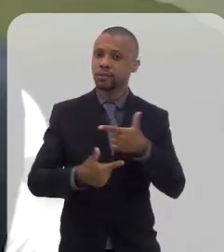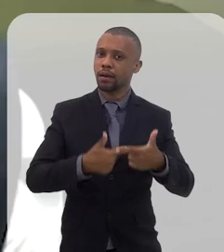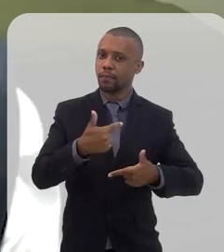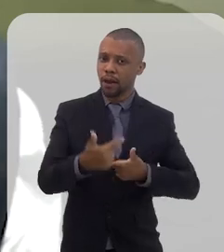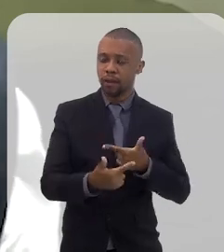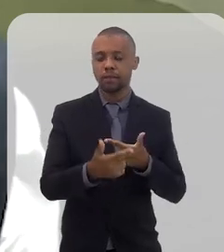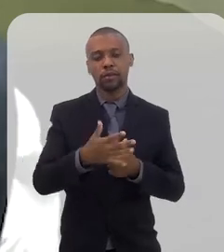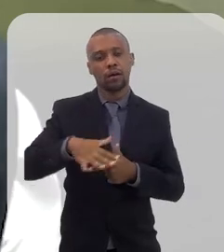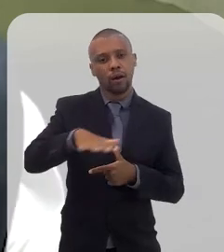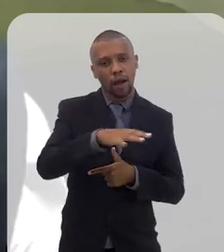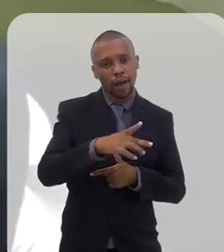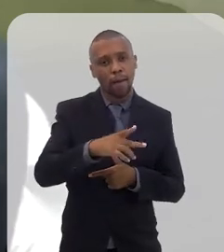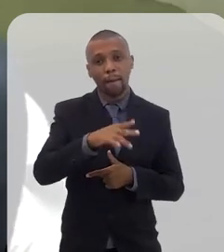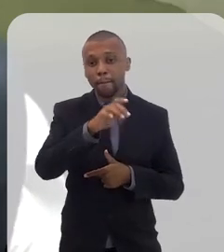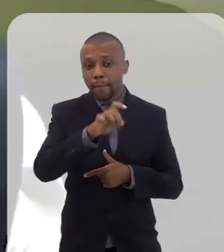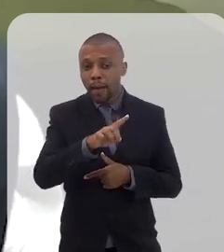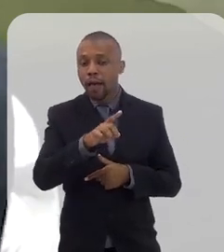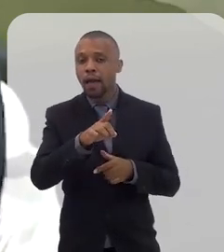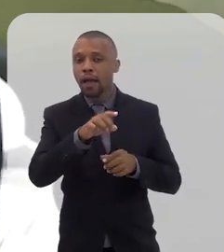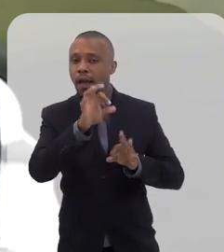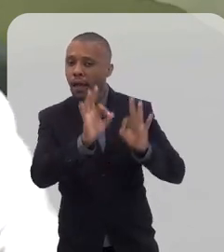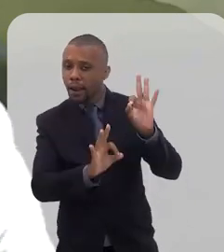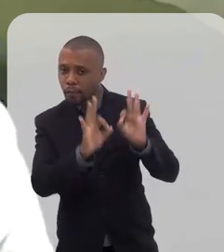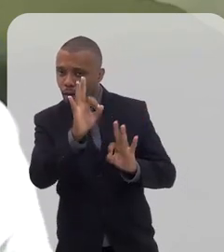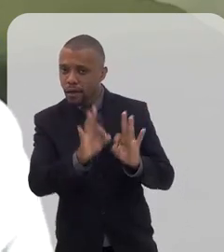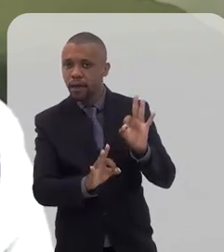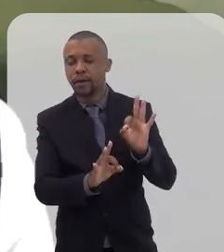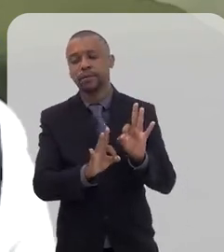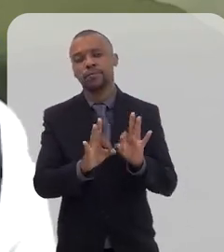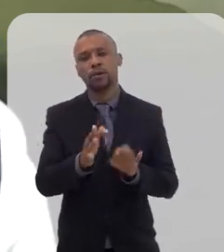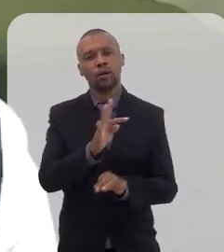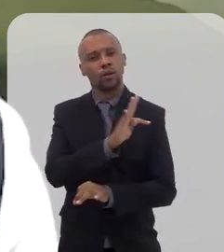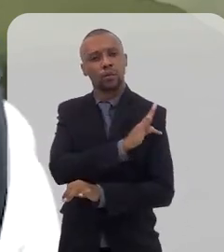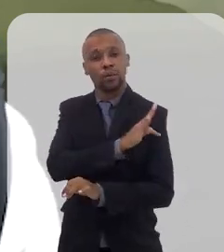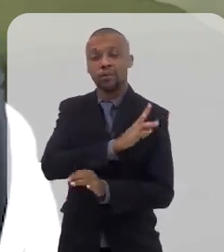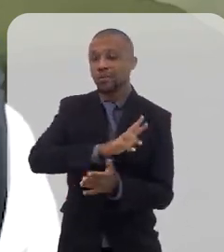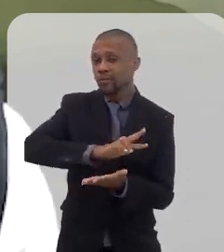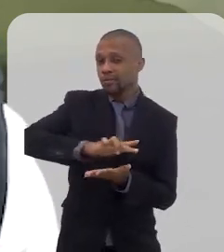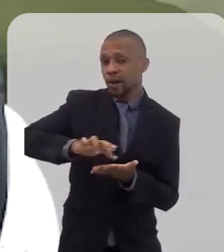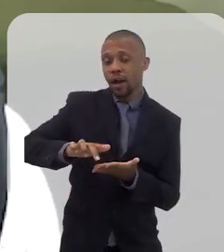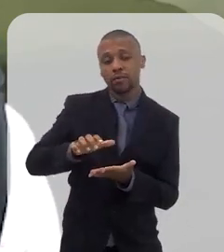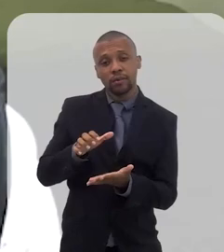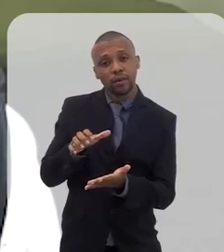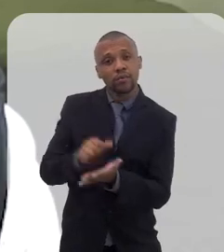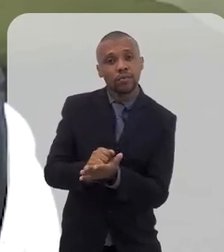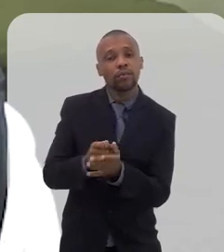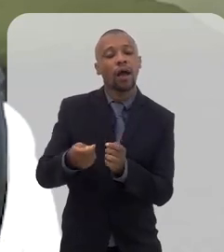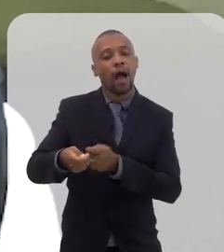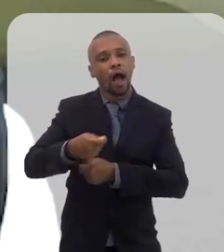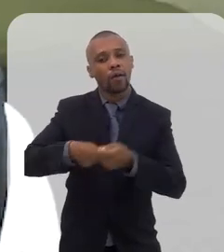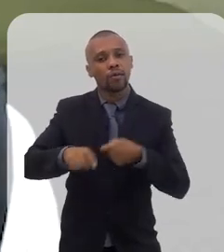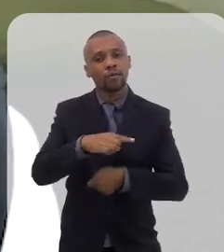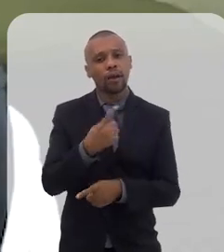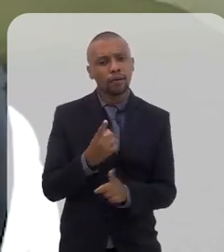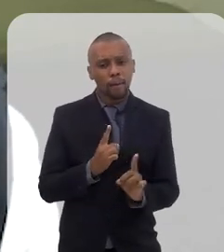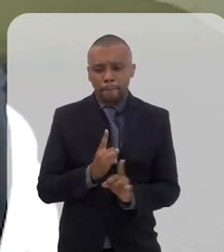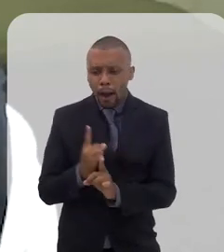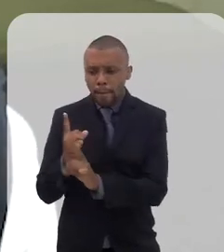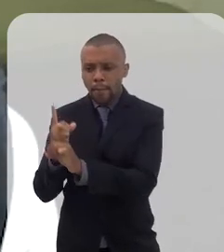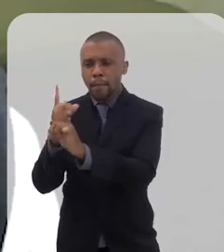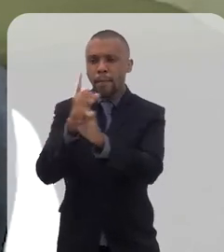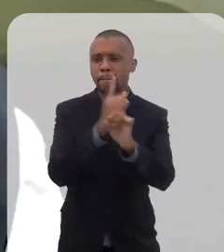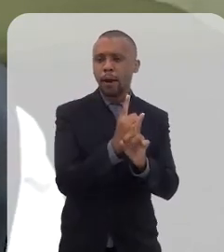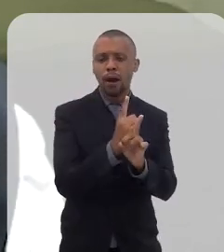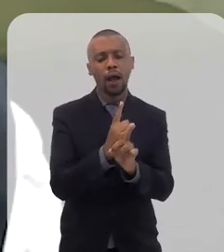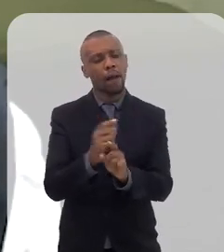áreas pré-delimitadas pelos técnicos, onde, por vários registros administrativos, nós identificamos que é